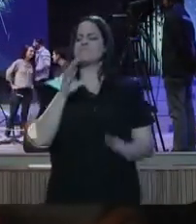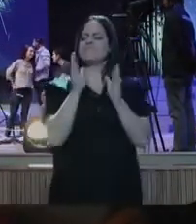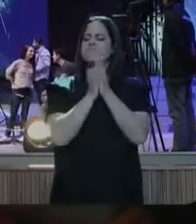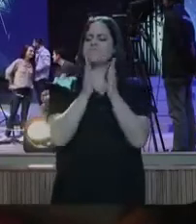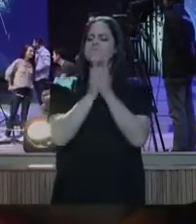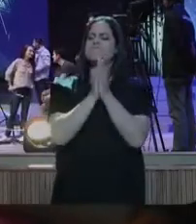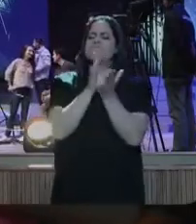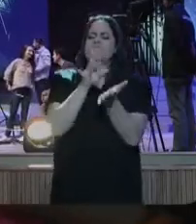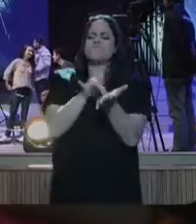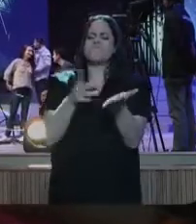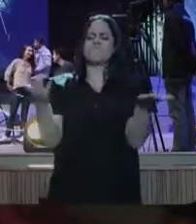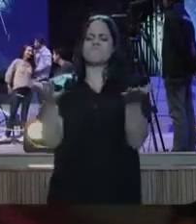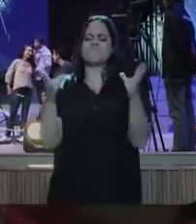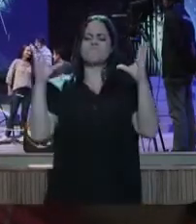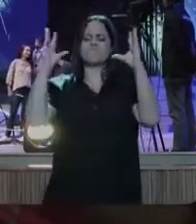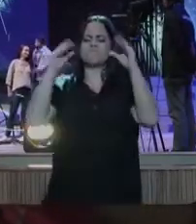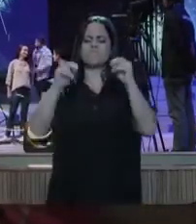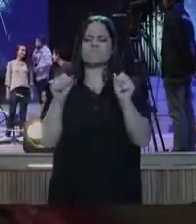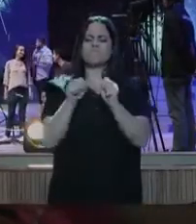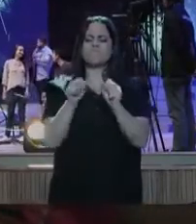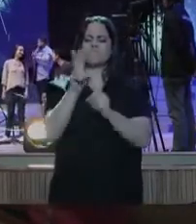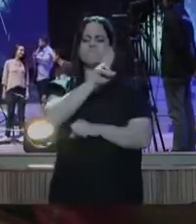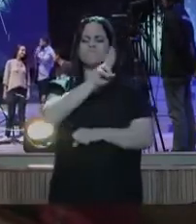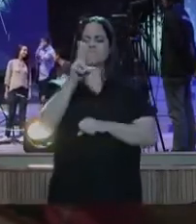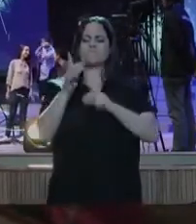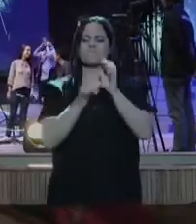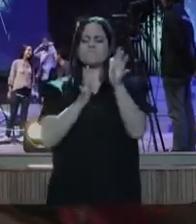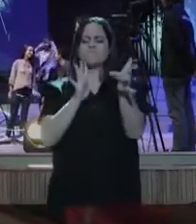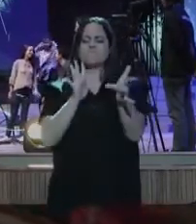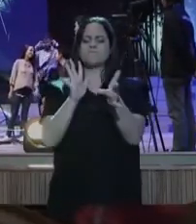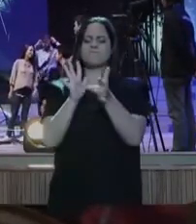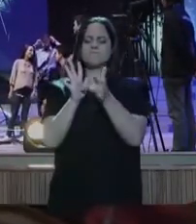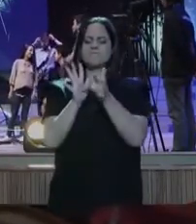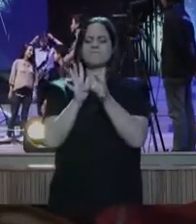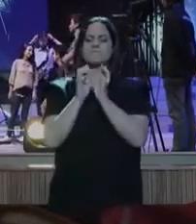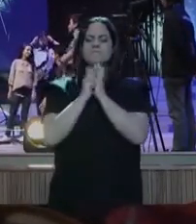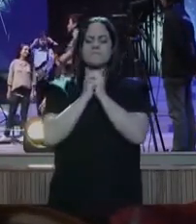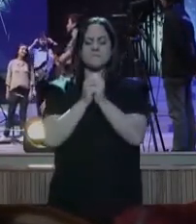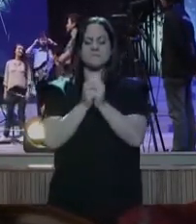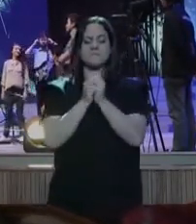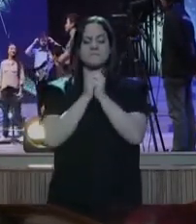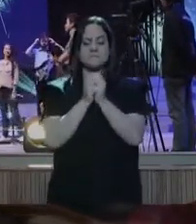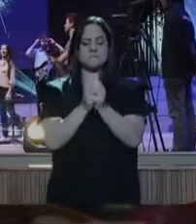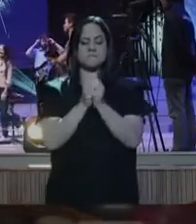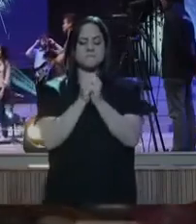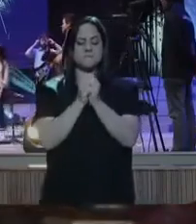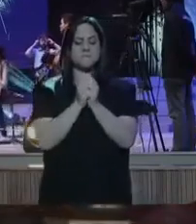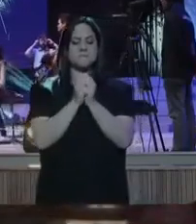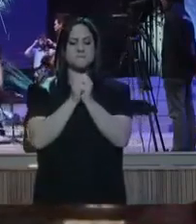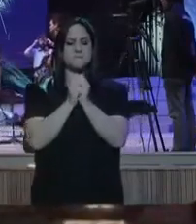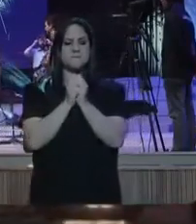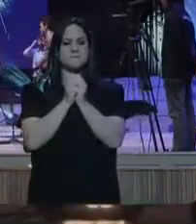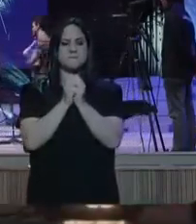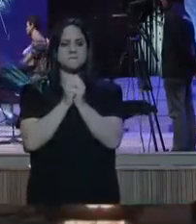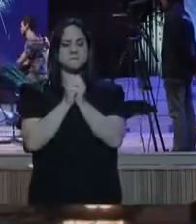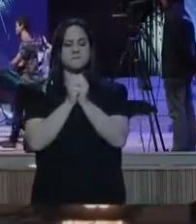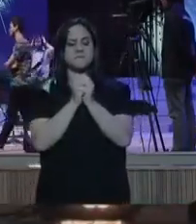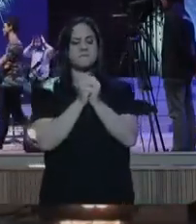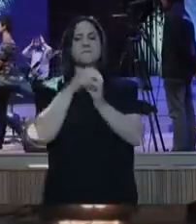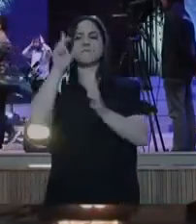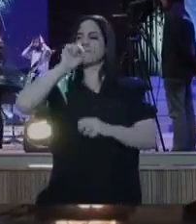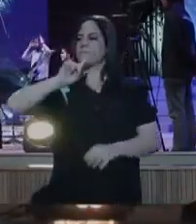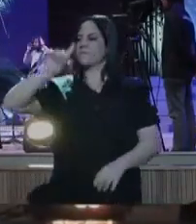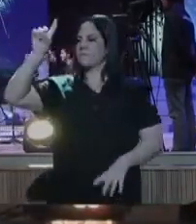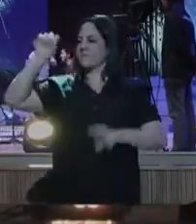sincera nessa noite que fazemos em nome de jesus amém amém ea man que